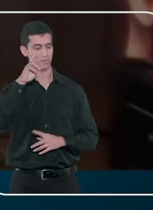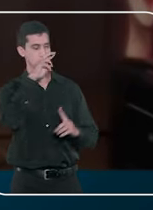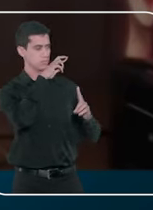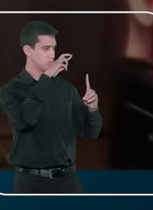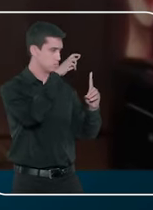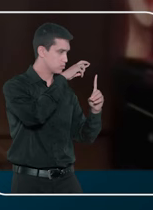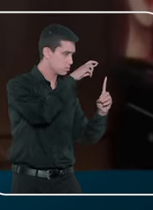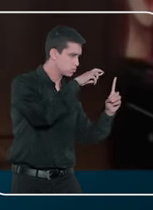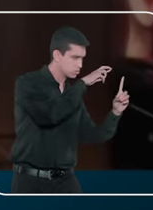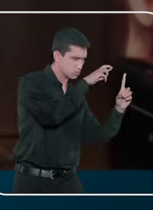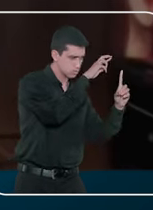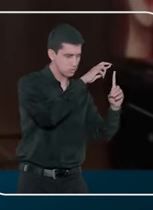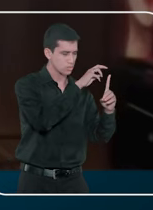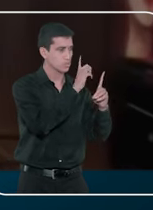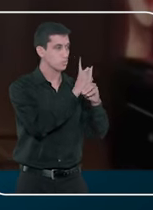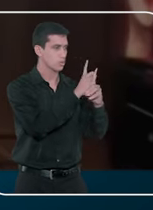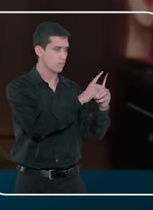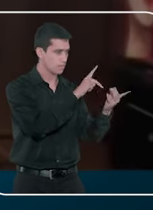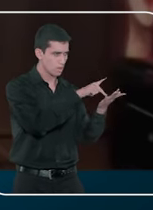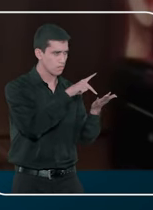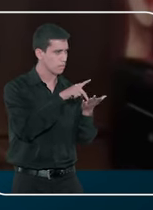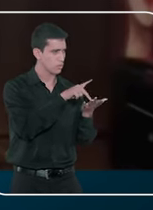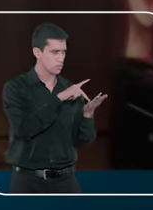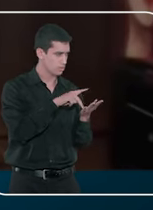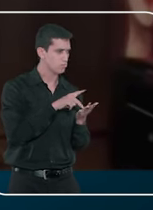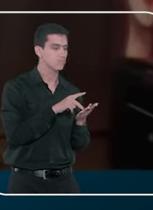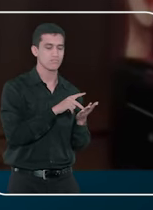para fazer valer na prática